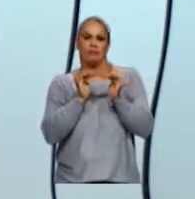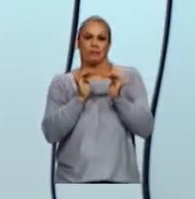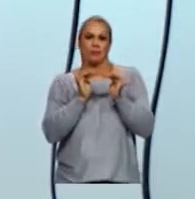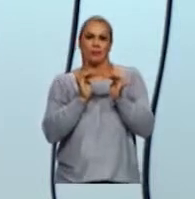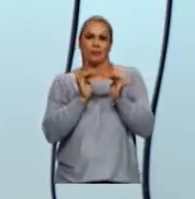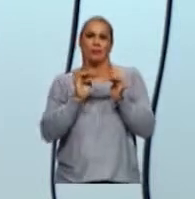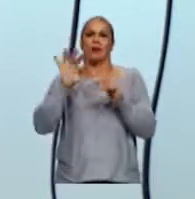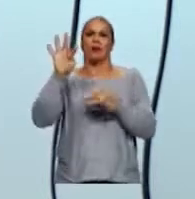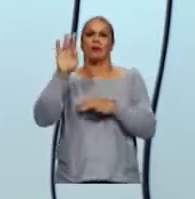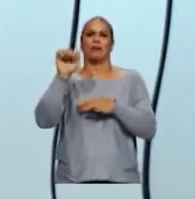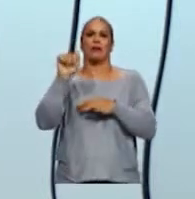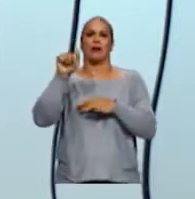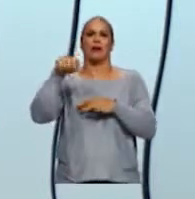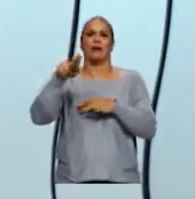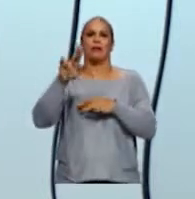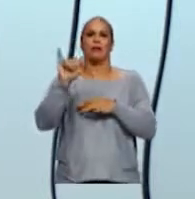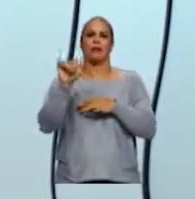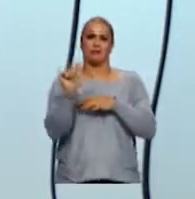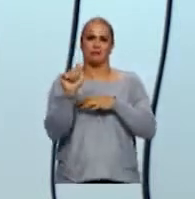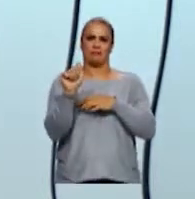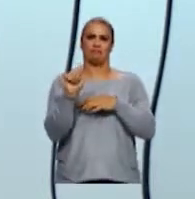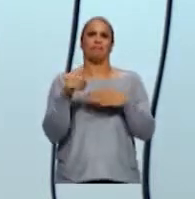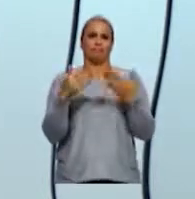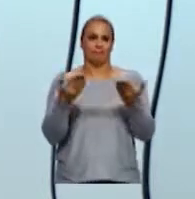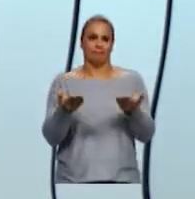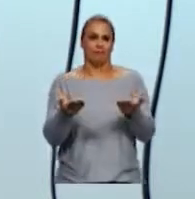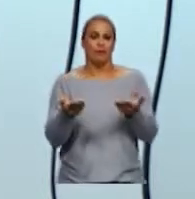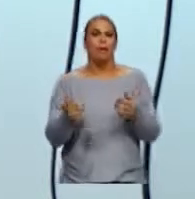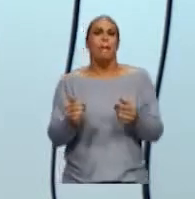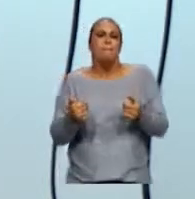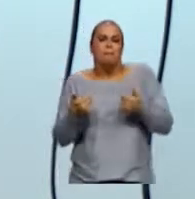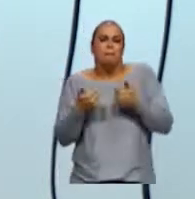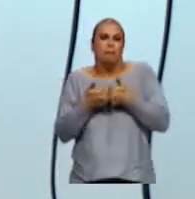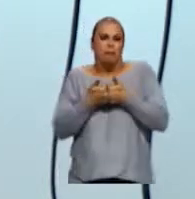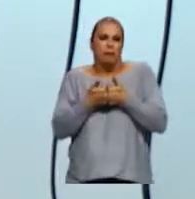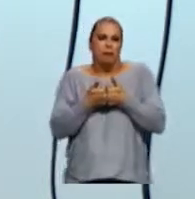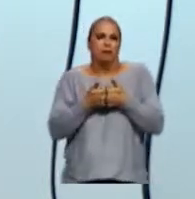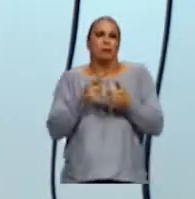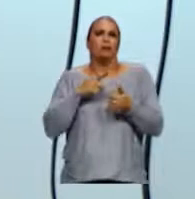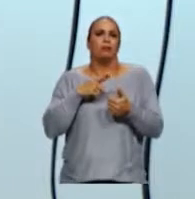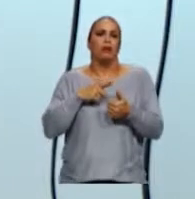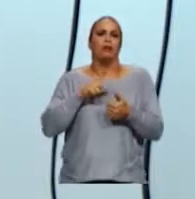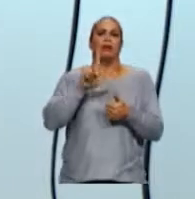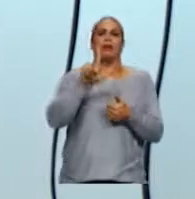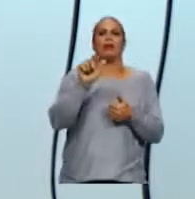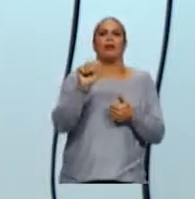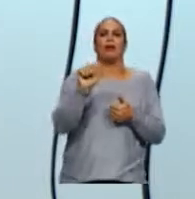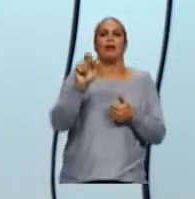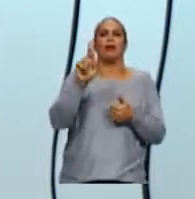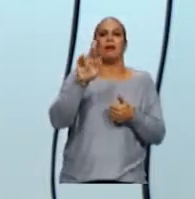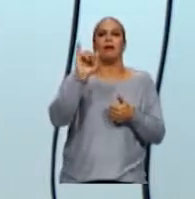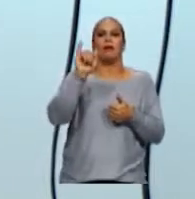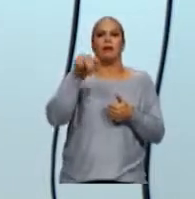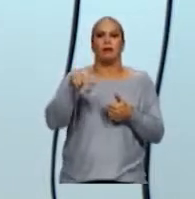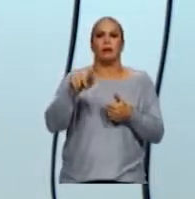à faringe, você vai encontrar um outro órgão chamado laringe. A laringe